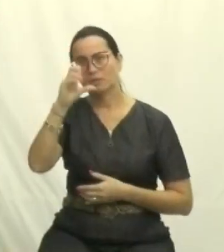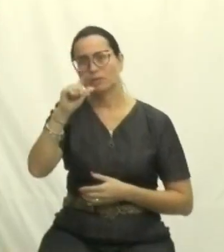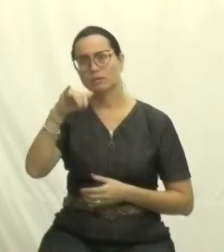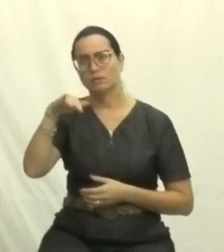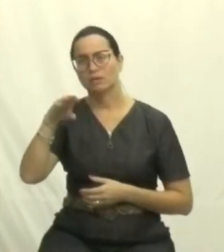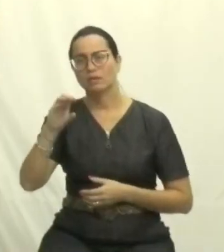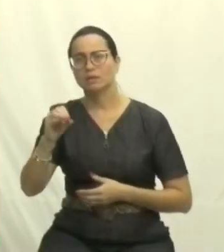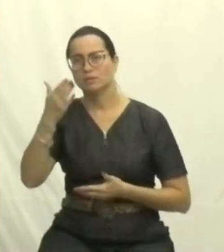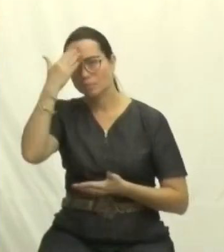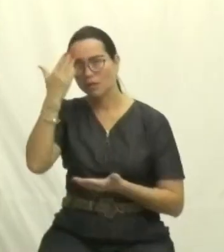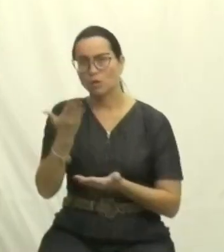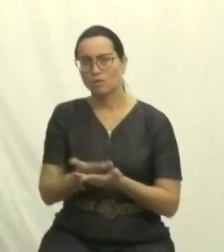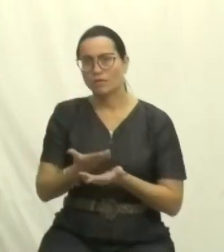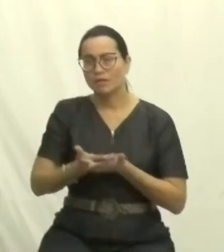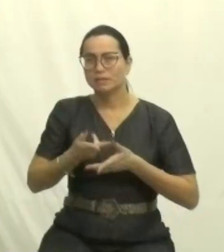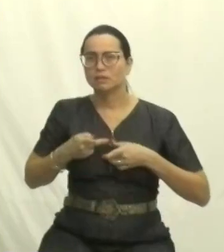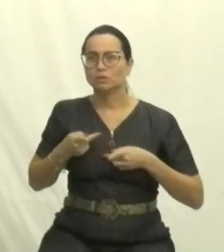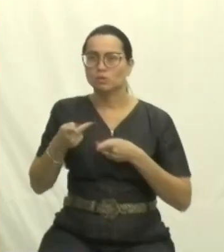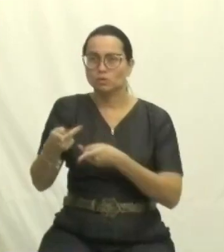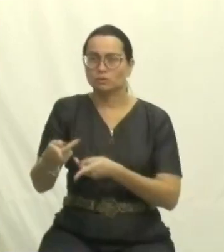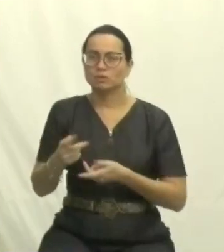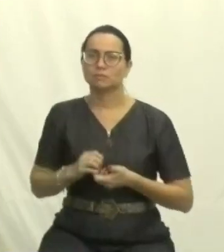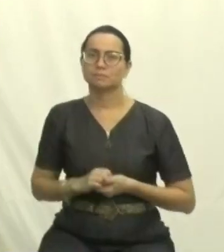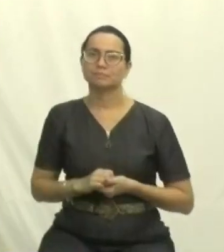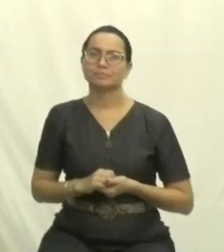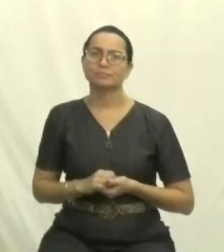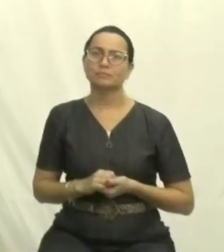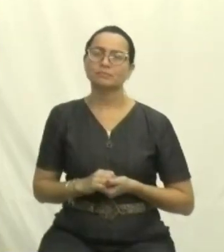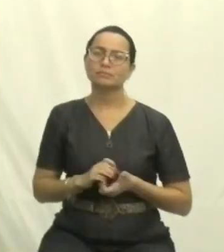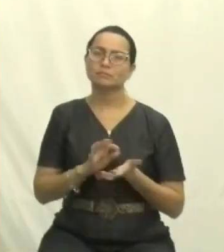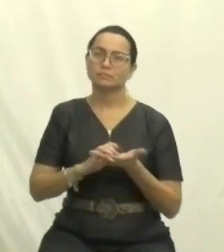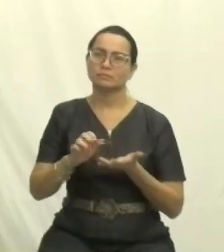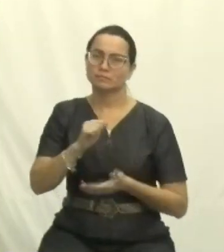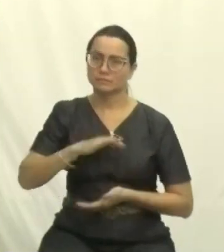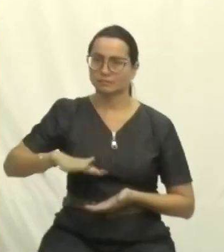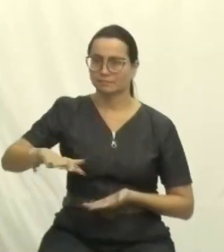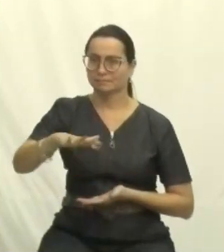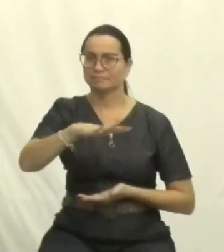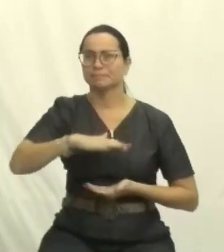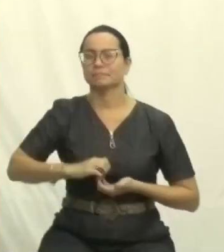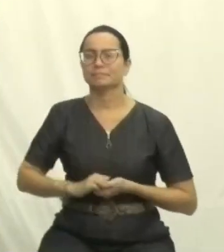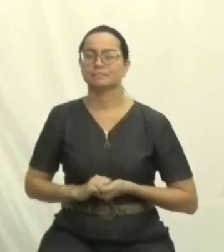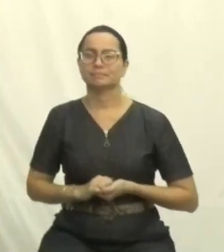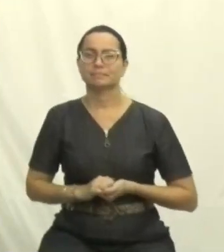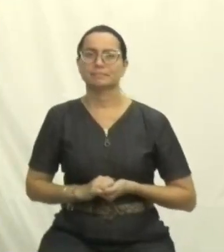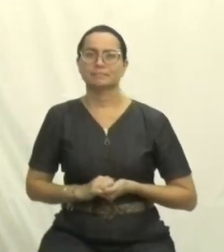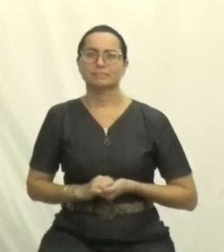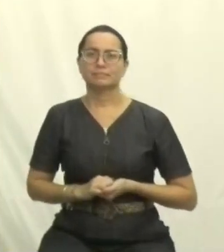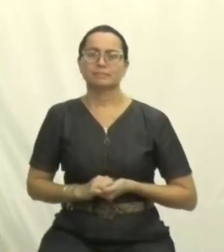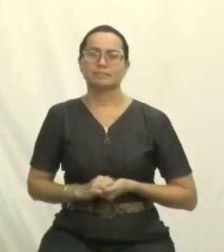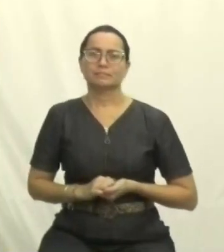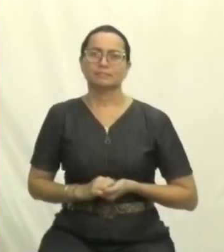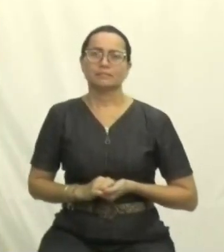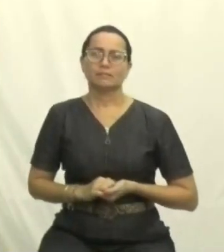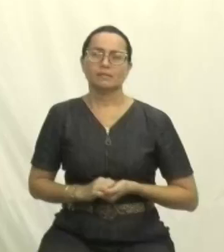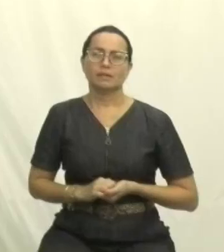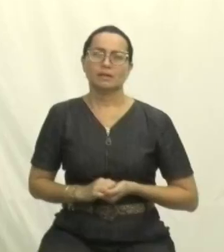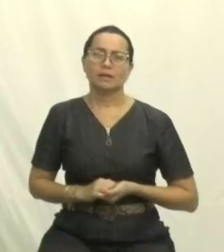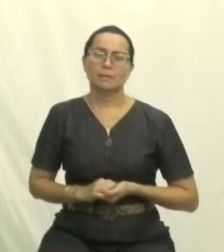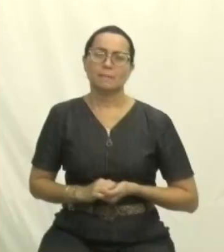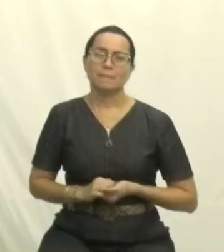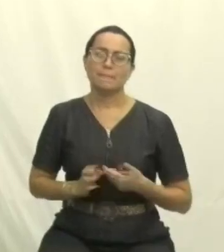Fábio, pela confiança do convite para ocupar a Secretaria-Geral novamente.